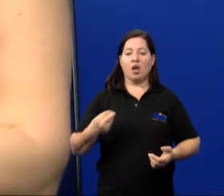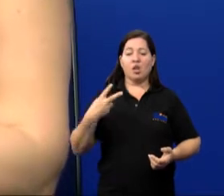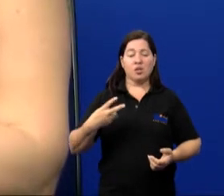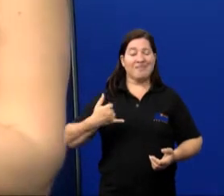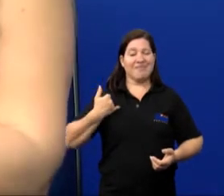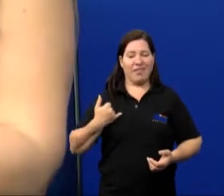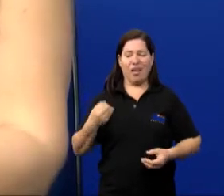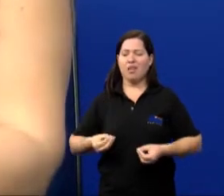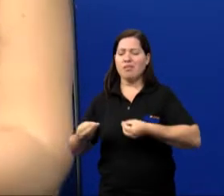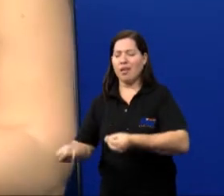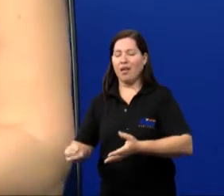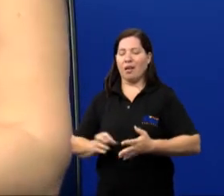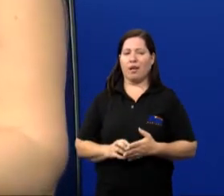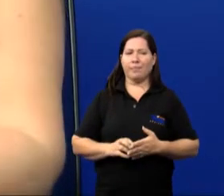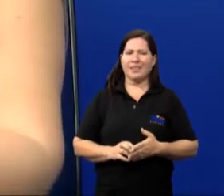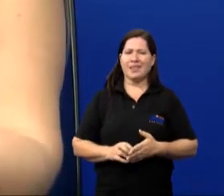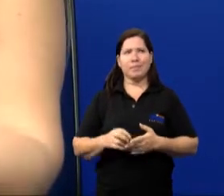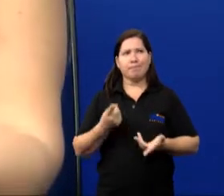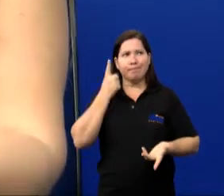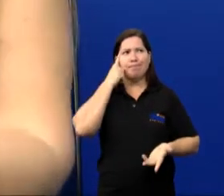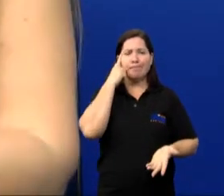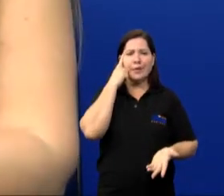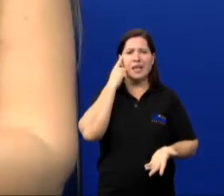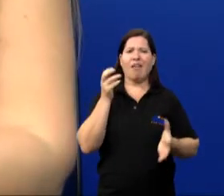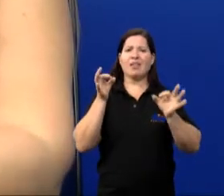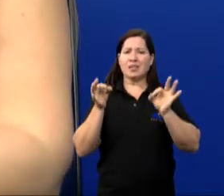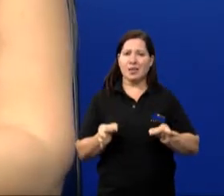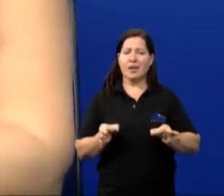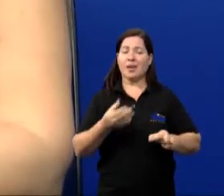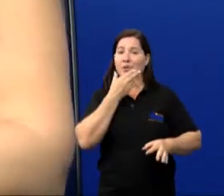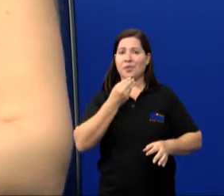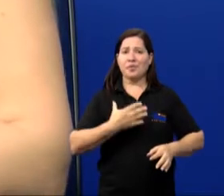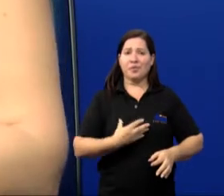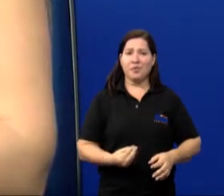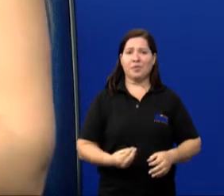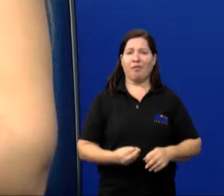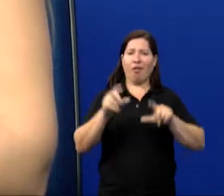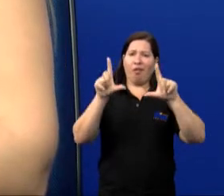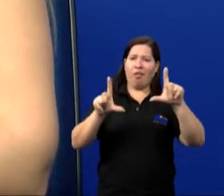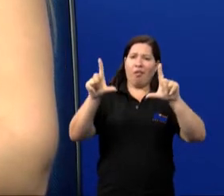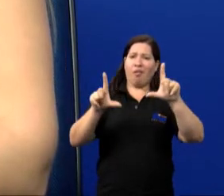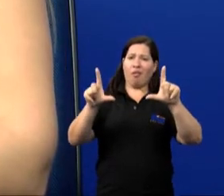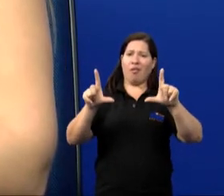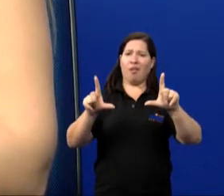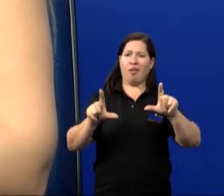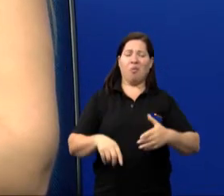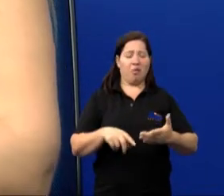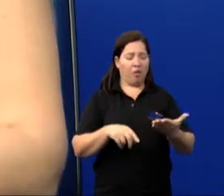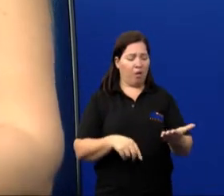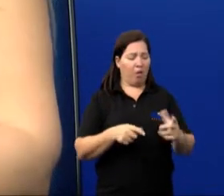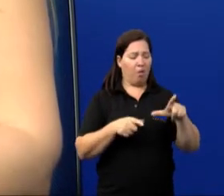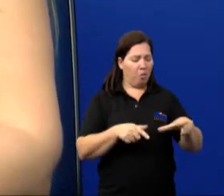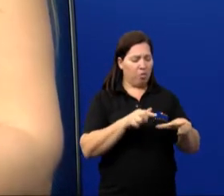ficar só assistindo desenho o dia inteiro? Estou falando de tecnologias em geral. Será que eu preciso dar o tablet nesse momento das crianças?